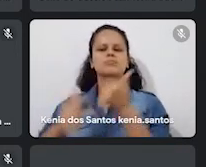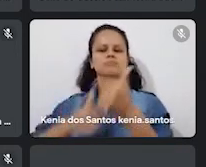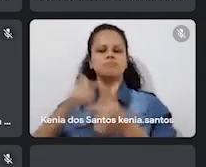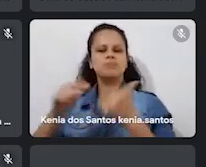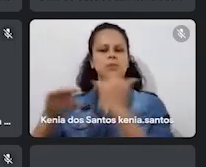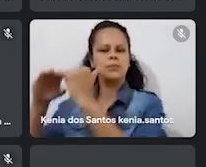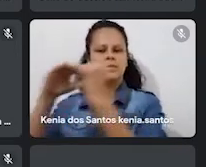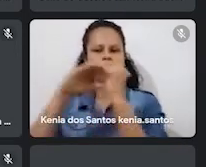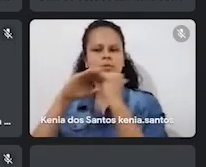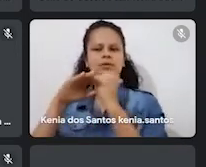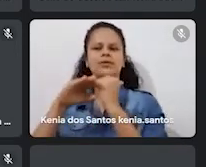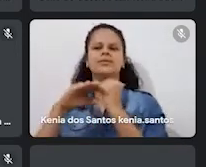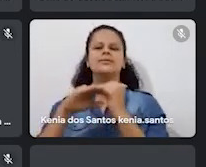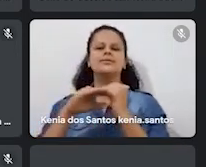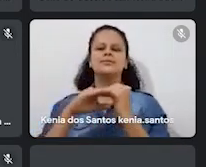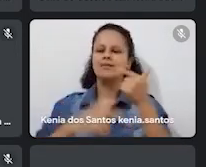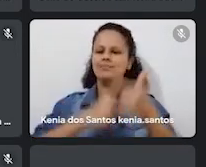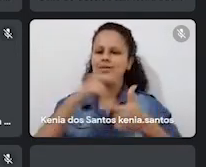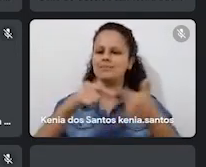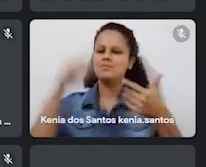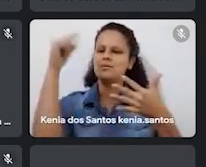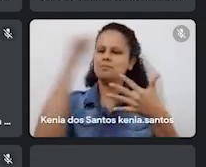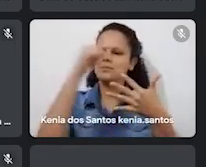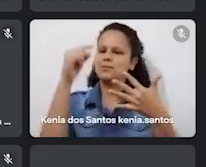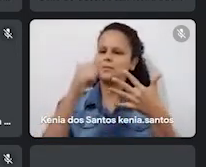essas atividades.